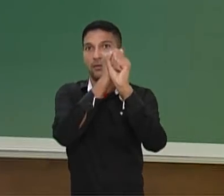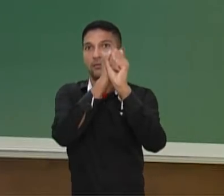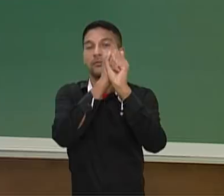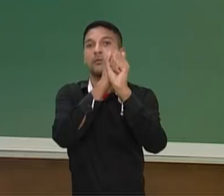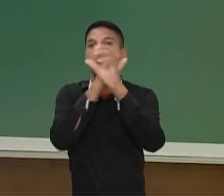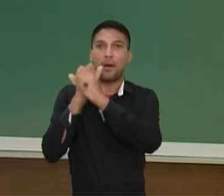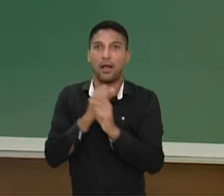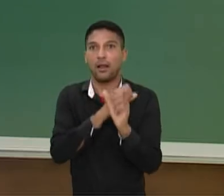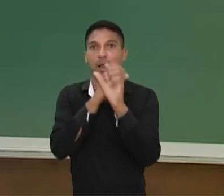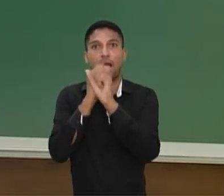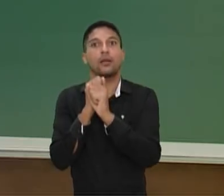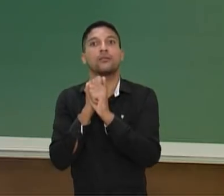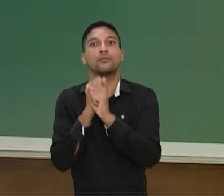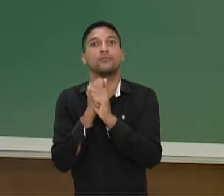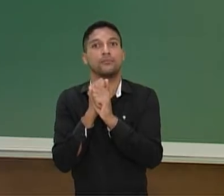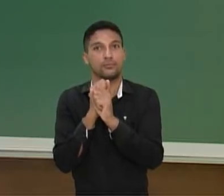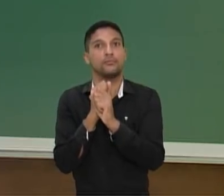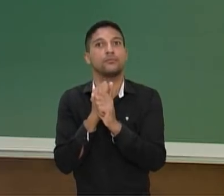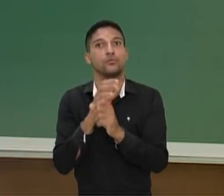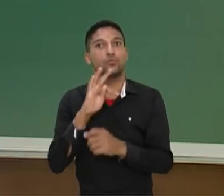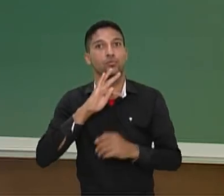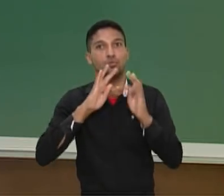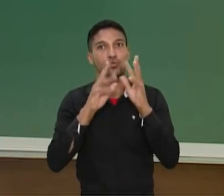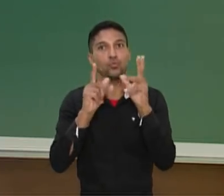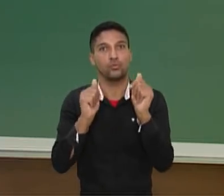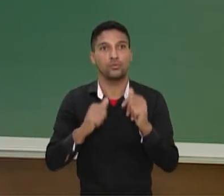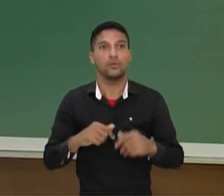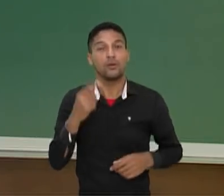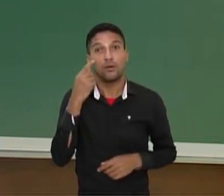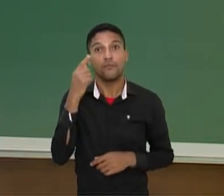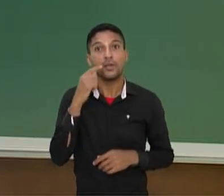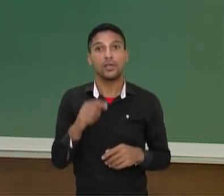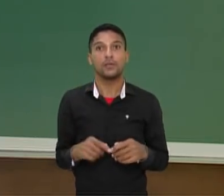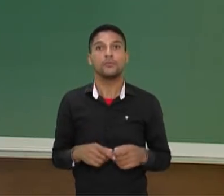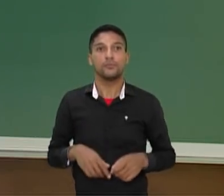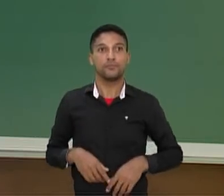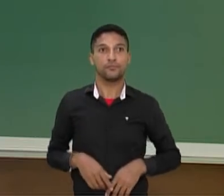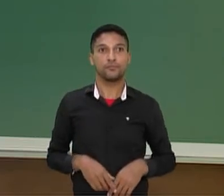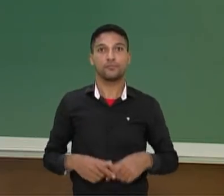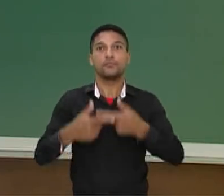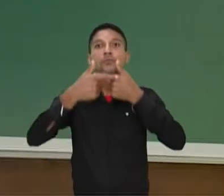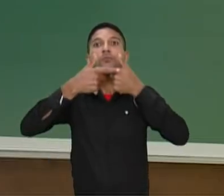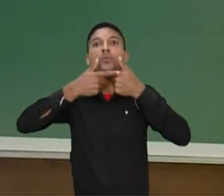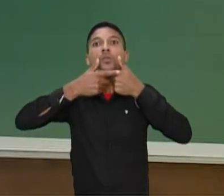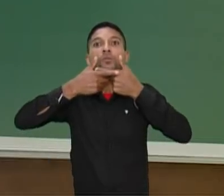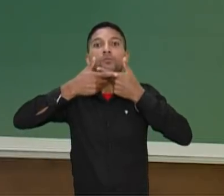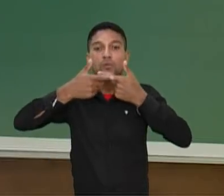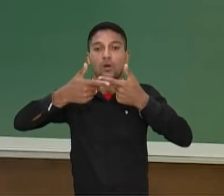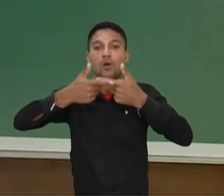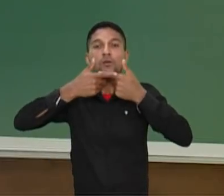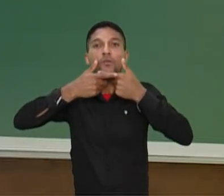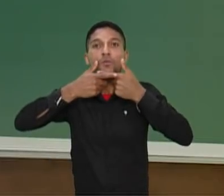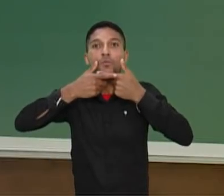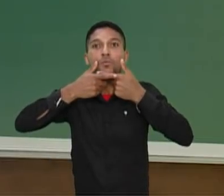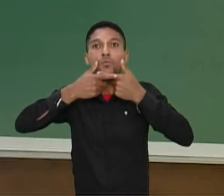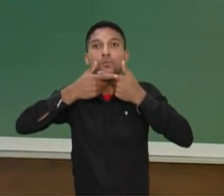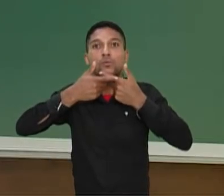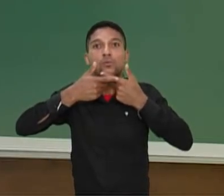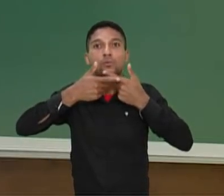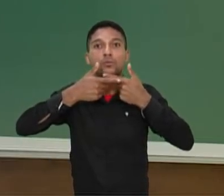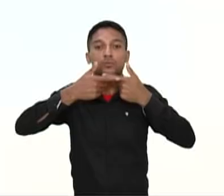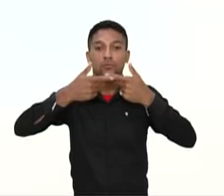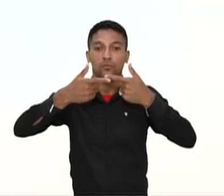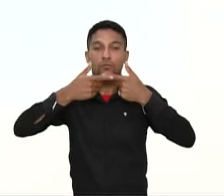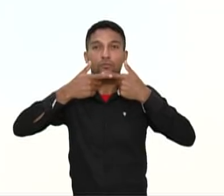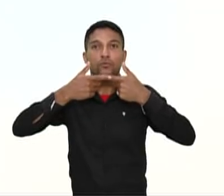Então, vamos lá. Respira aí, certo? Área 1. Área 1 é um trapézio. Para você calcular a área do trapézio,